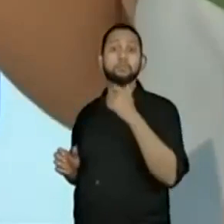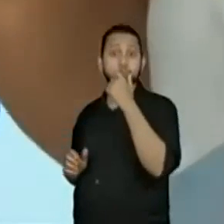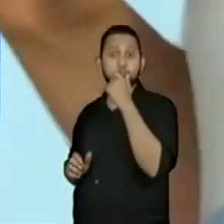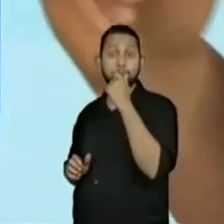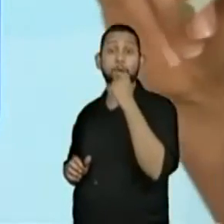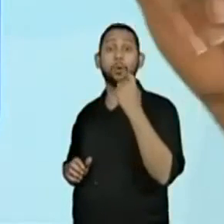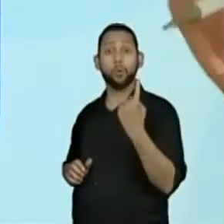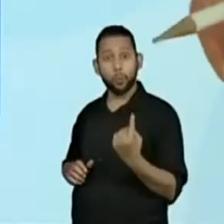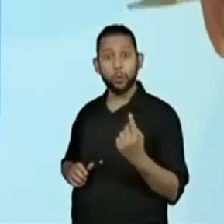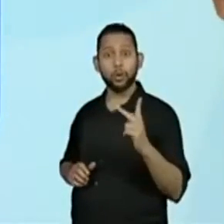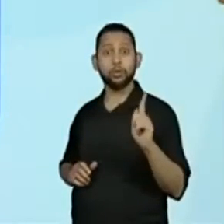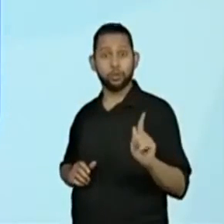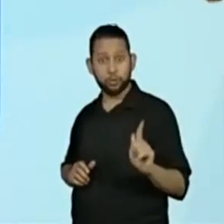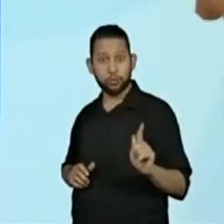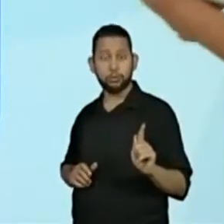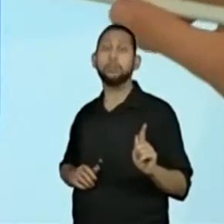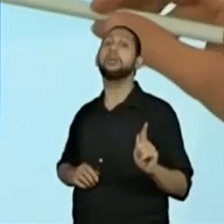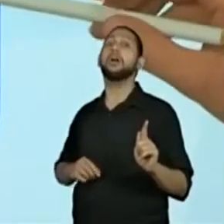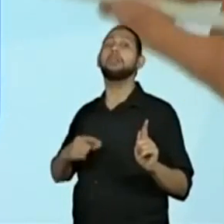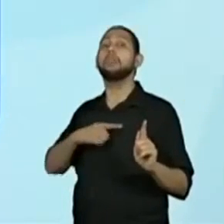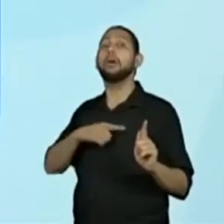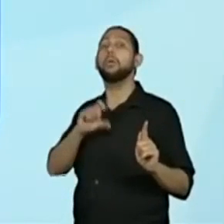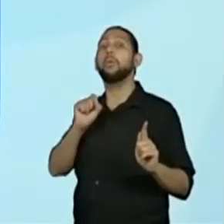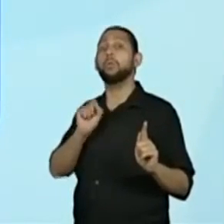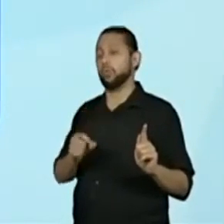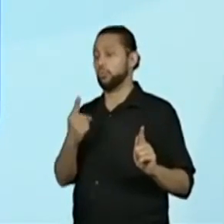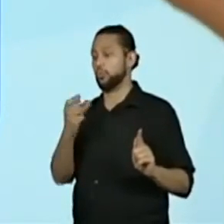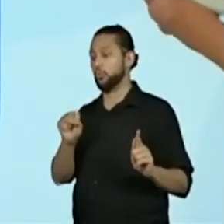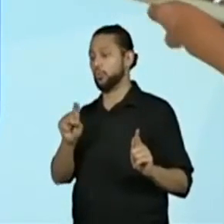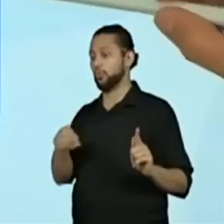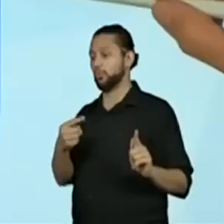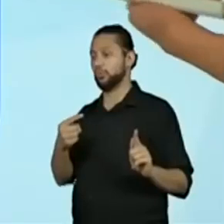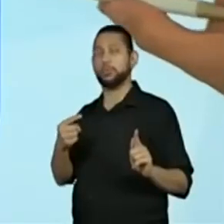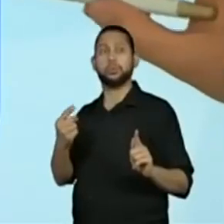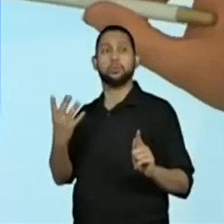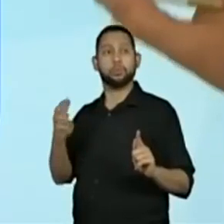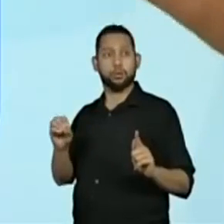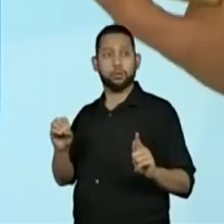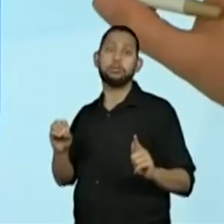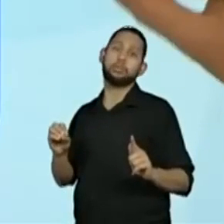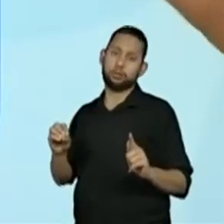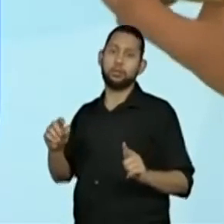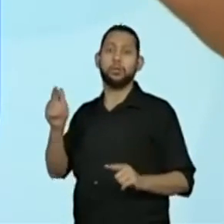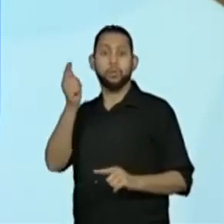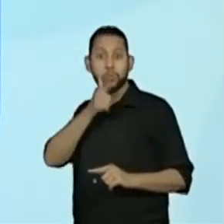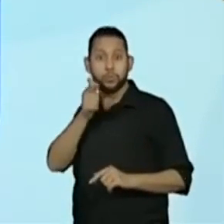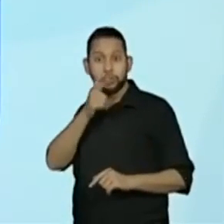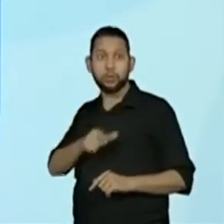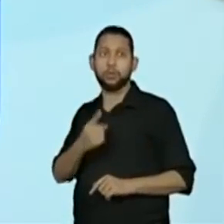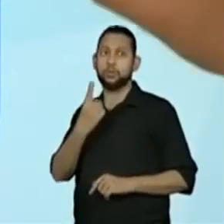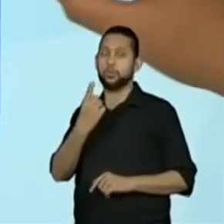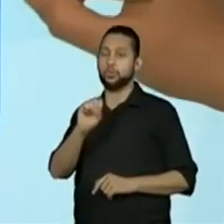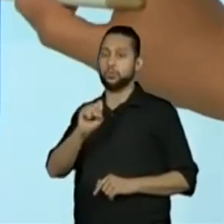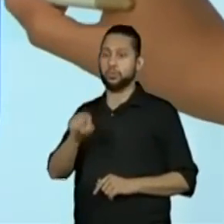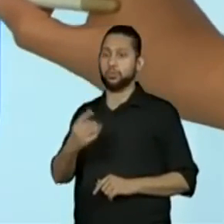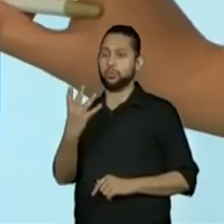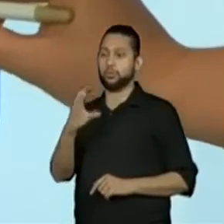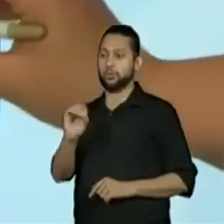aí a gente consegue perceber o que eu posso multiplicar